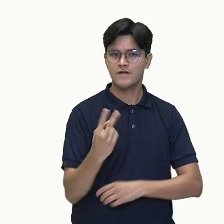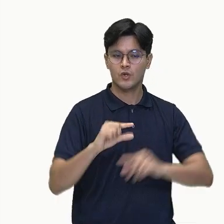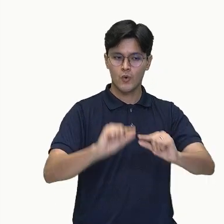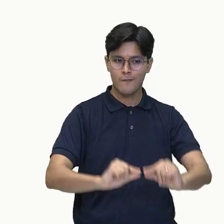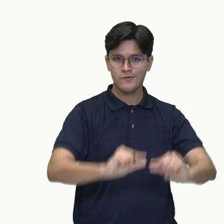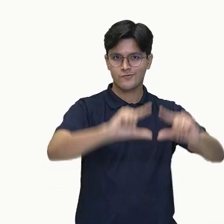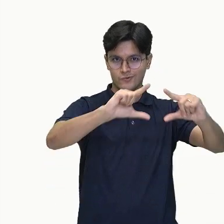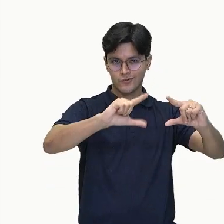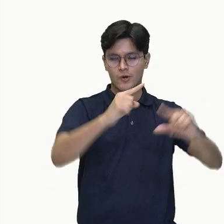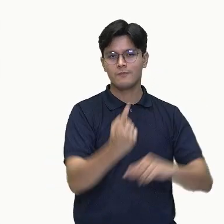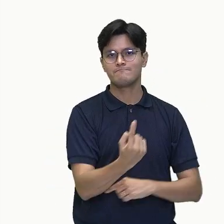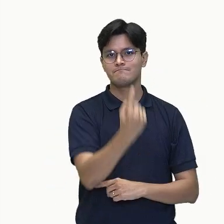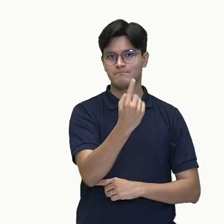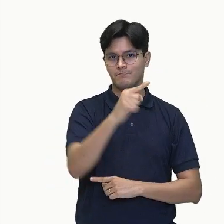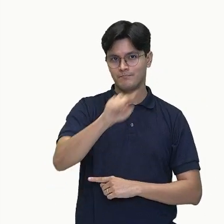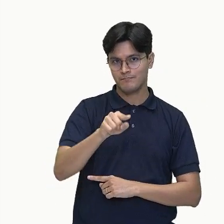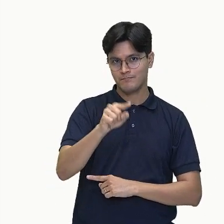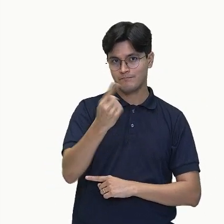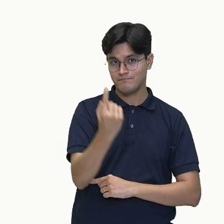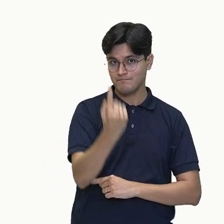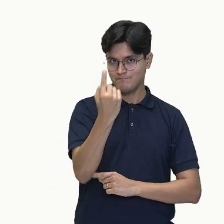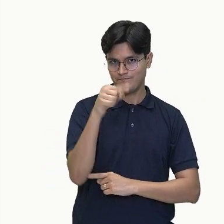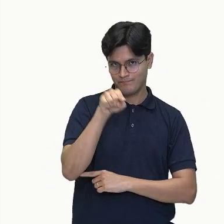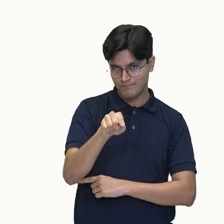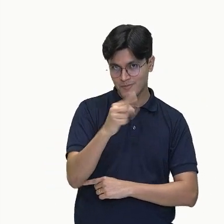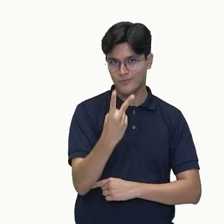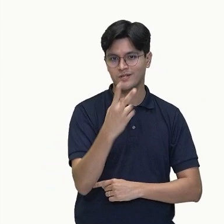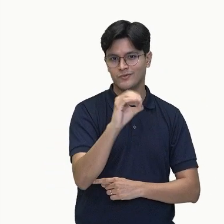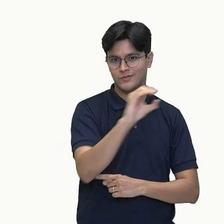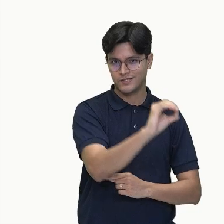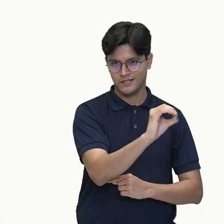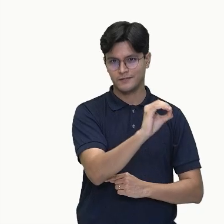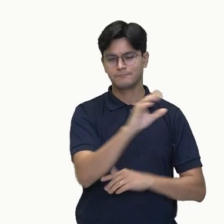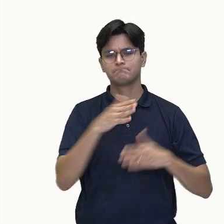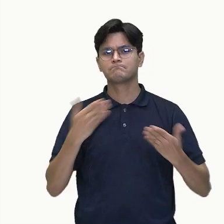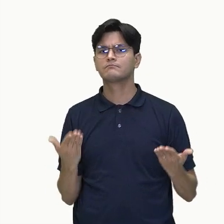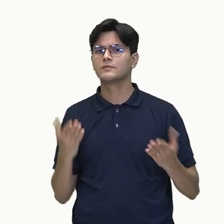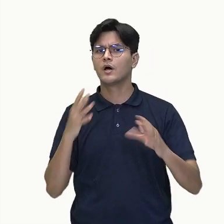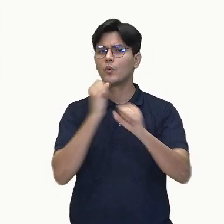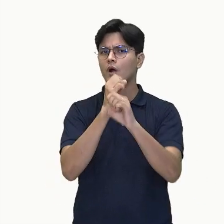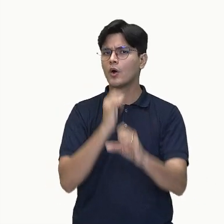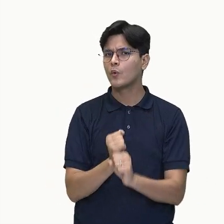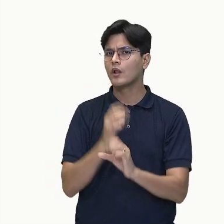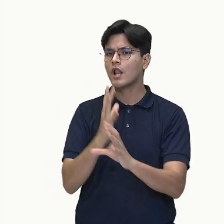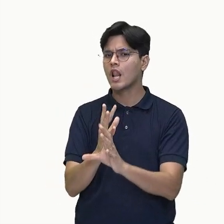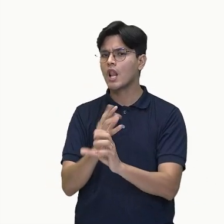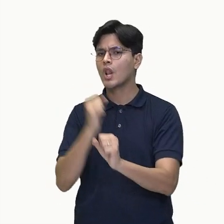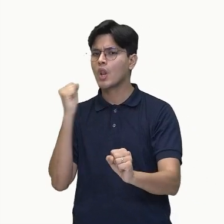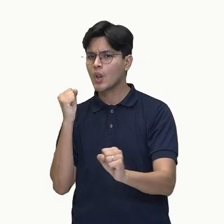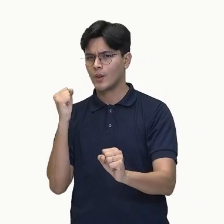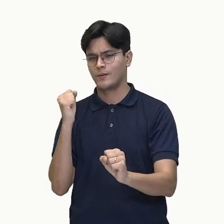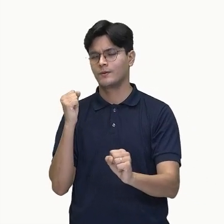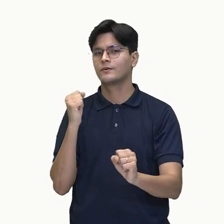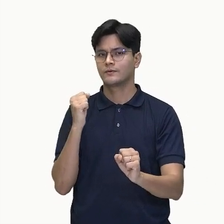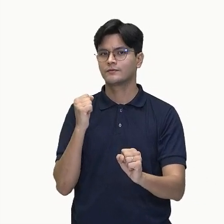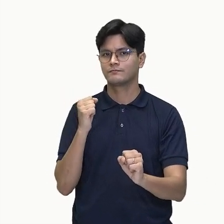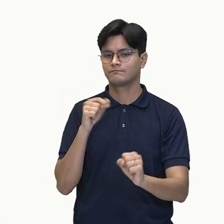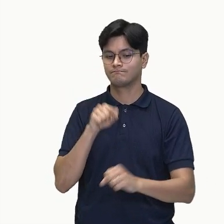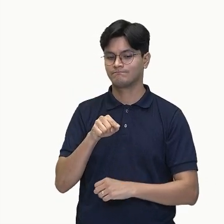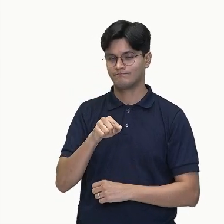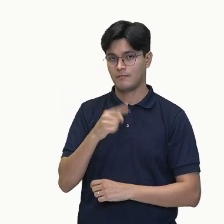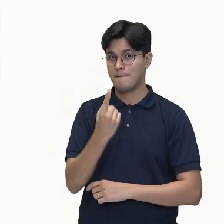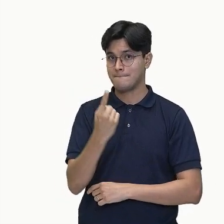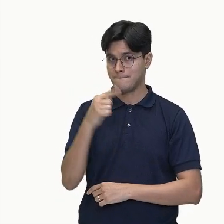juros e chegou a esse resultado. Calcular o lucro, 1.200, né, que é a receita,